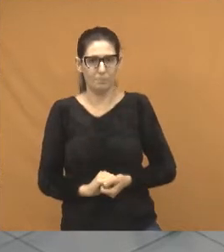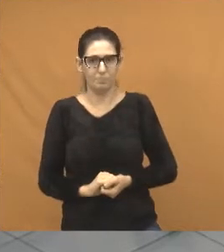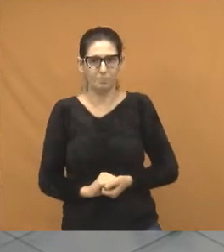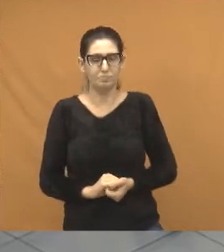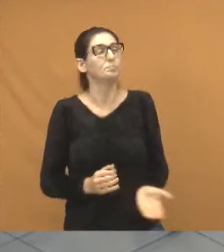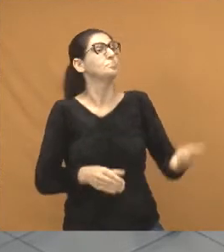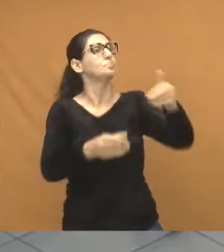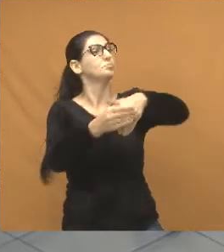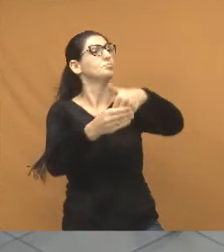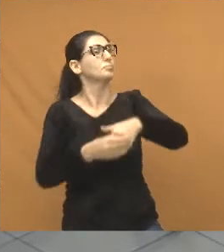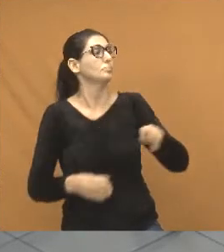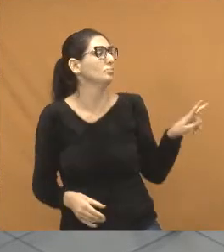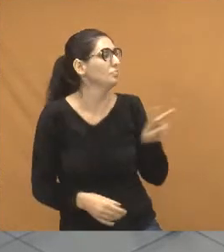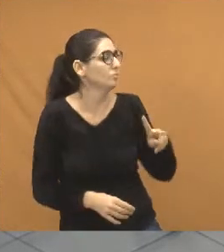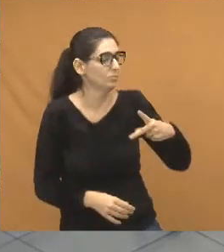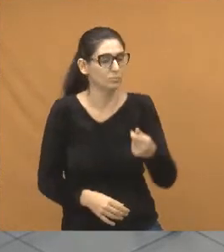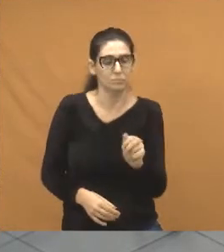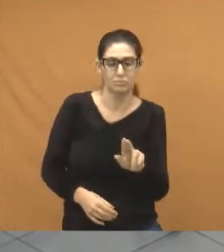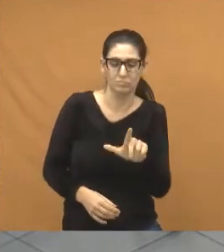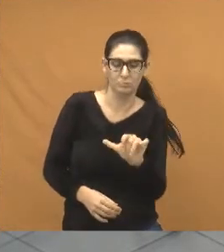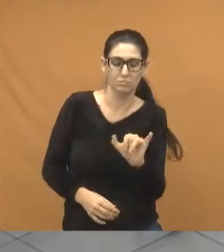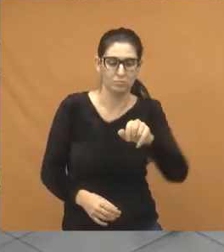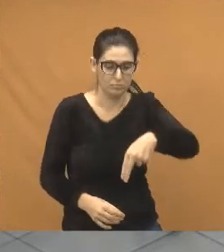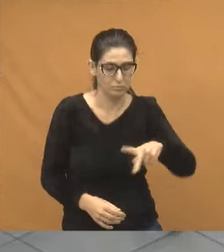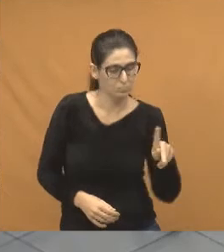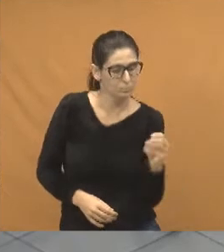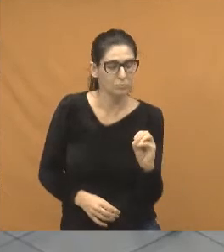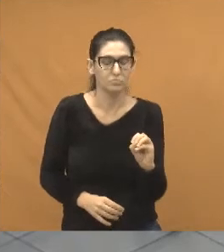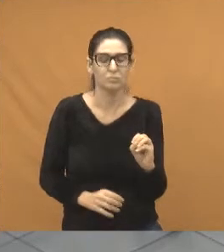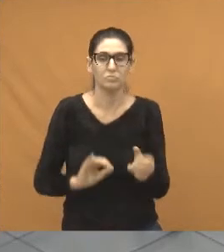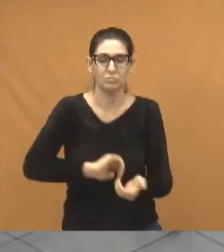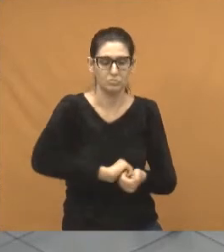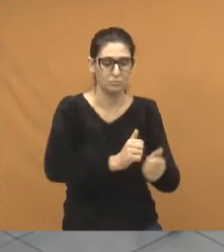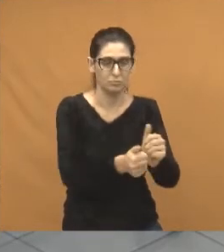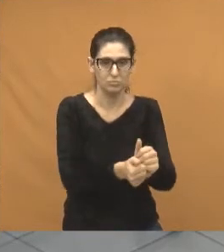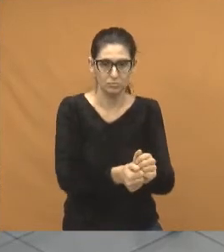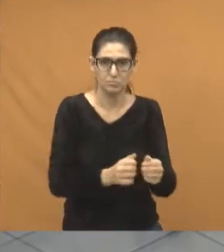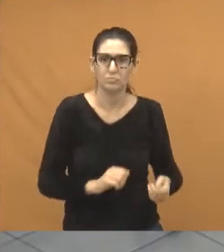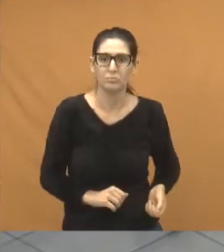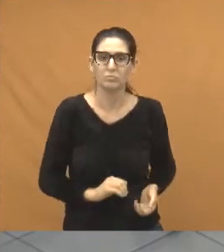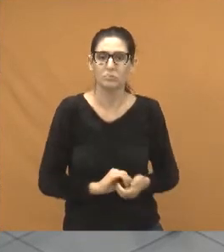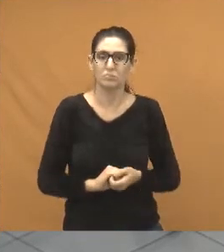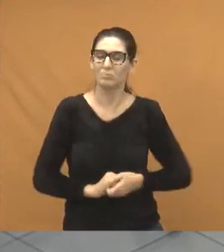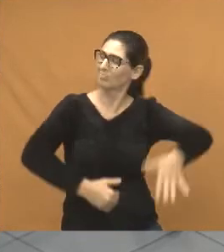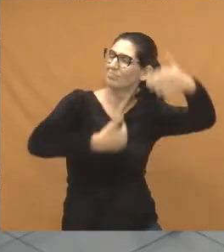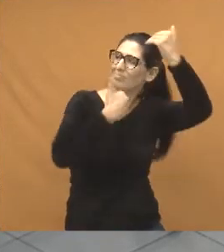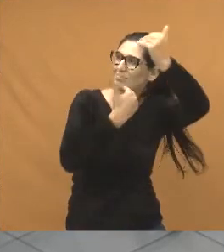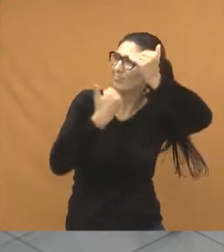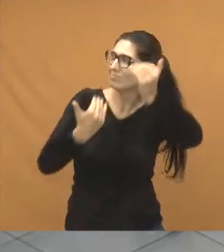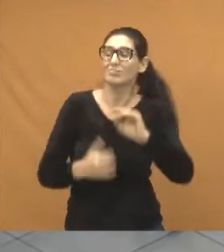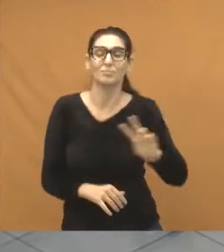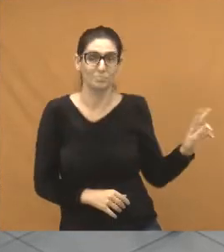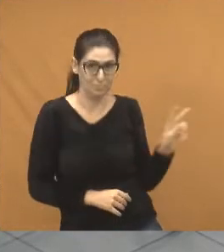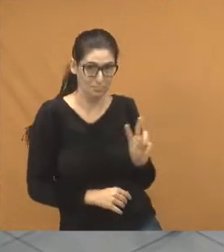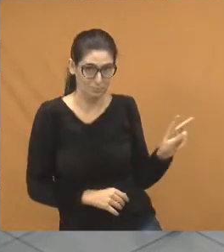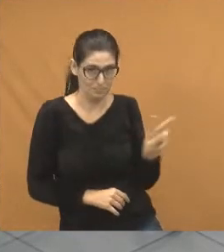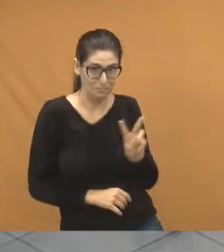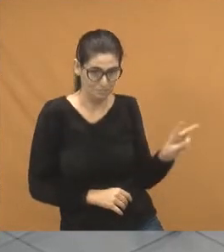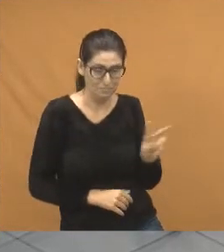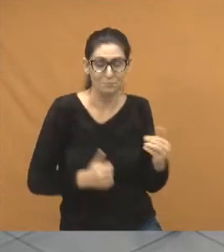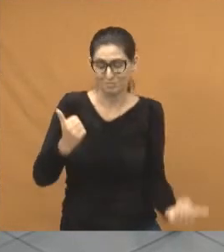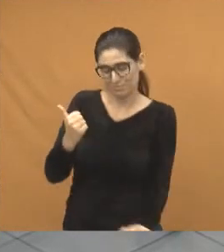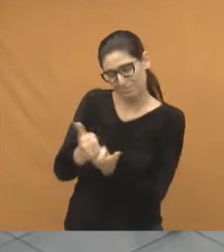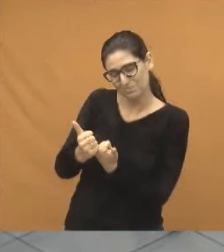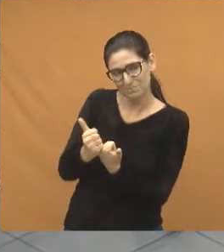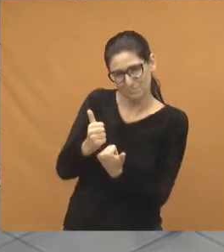Como vota o vereador Paulinho do Esporte? Quero agradecer aos nobres vereadores pelo